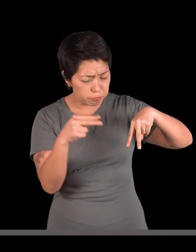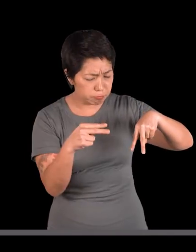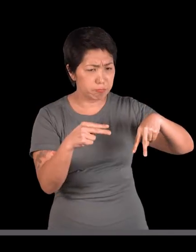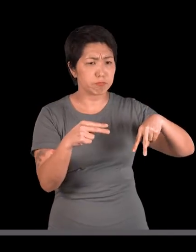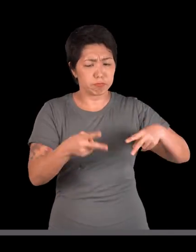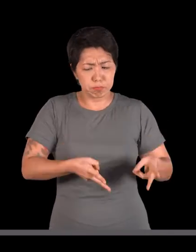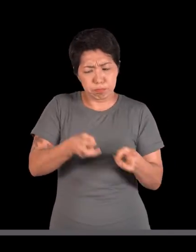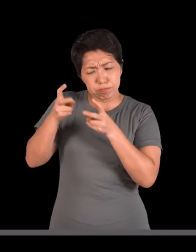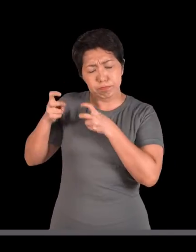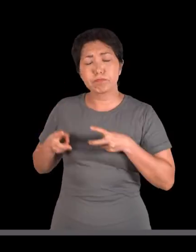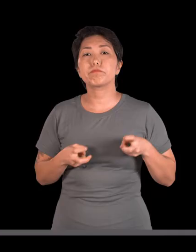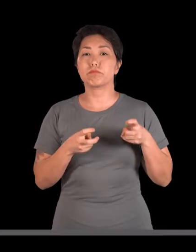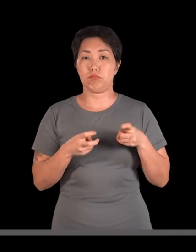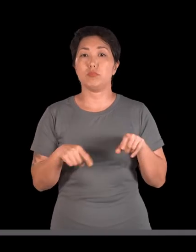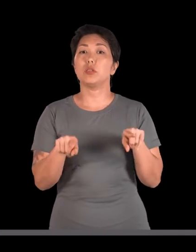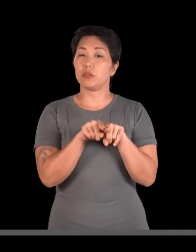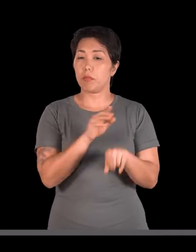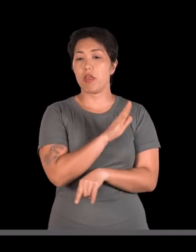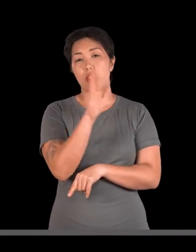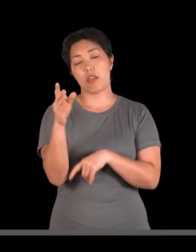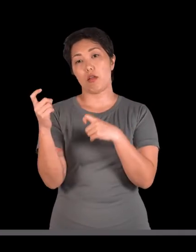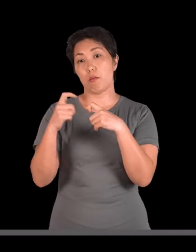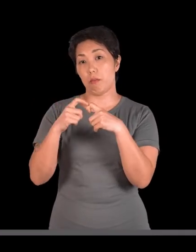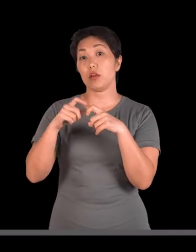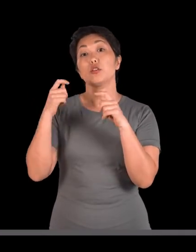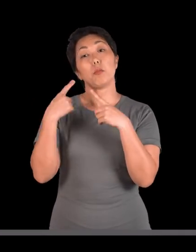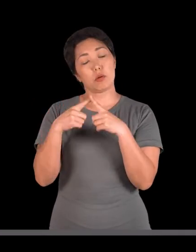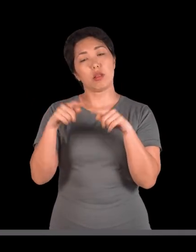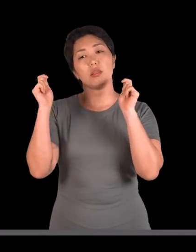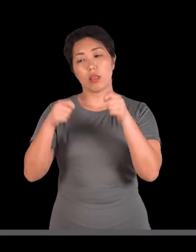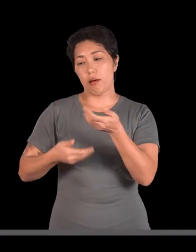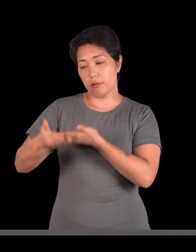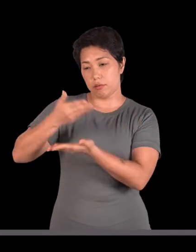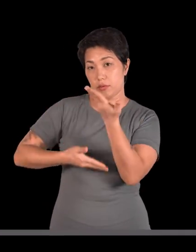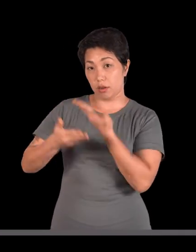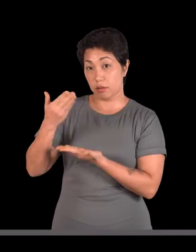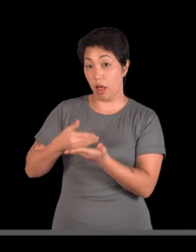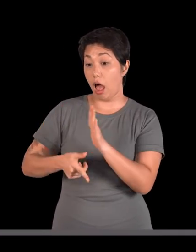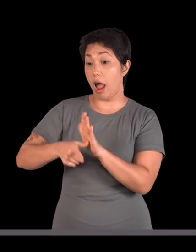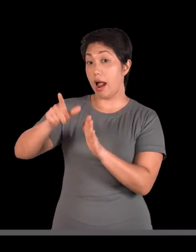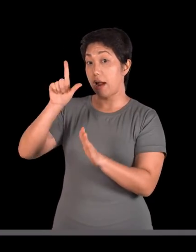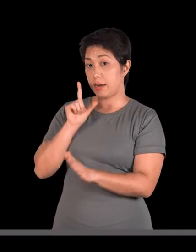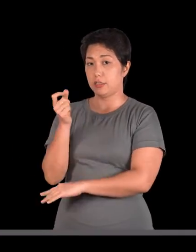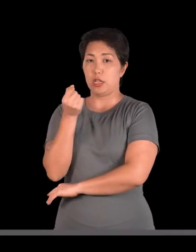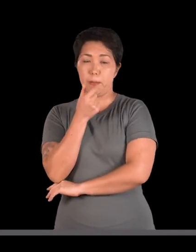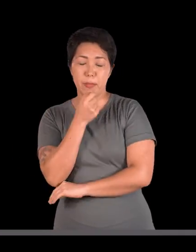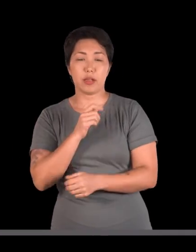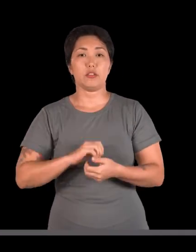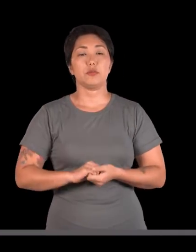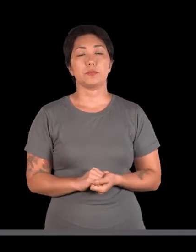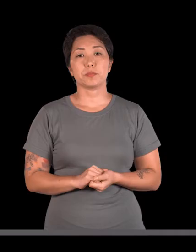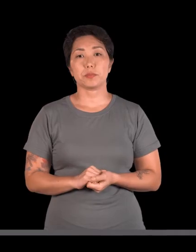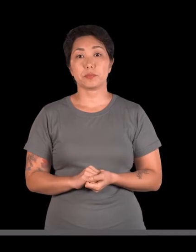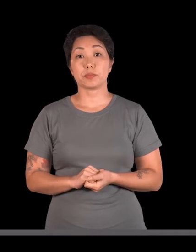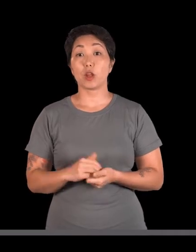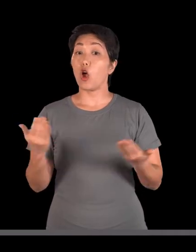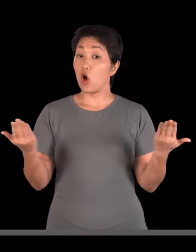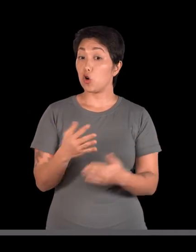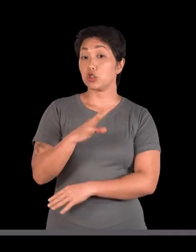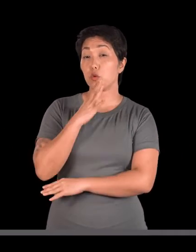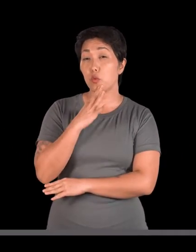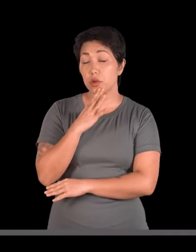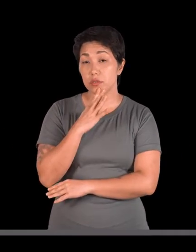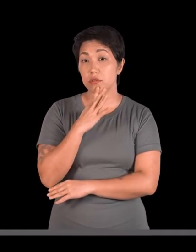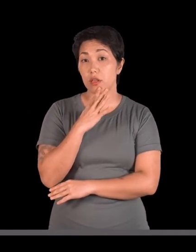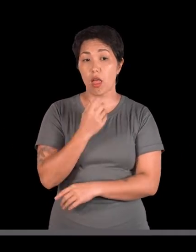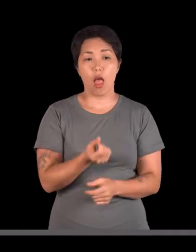aí essa autoobservação e encaminhamento para o médico, porque são tratáveis também com antibiótico. Então, você pode